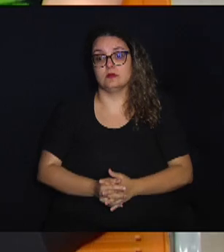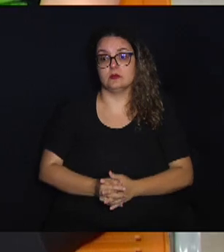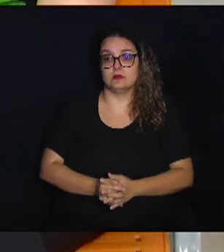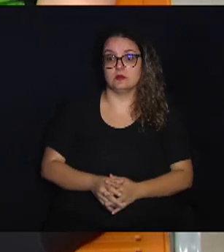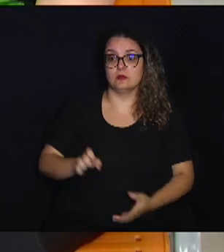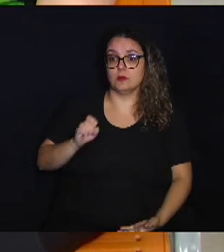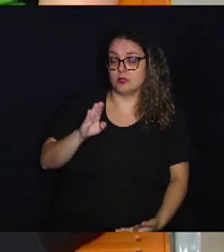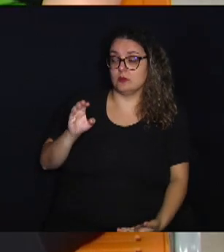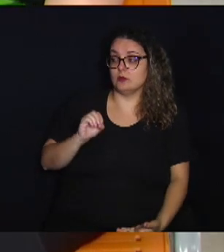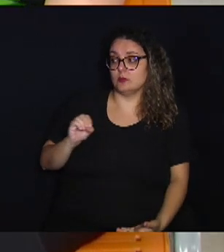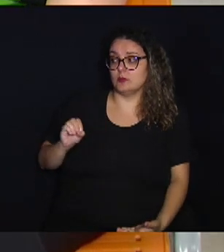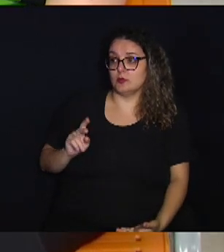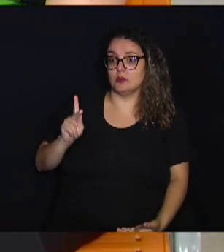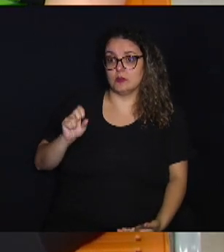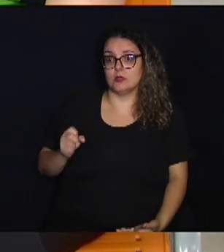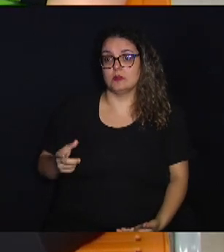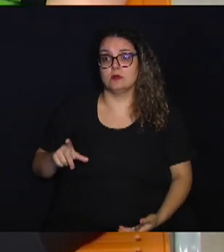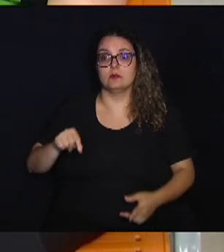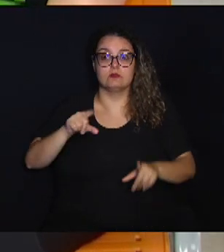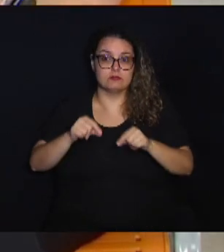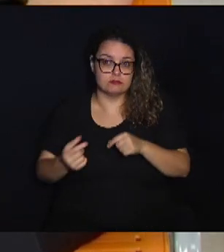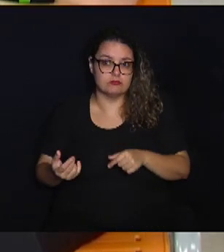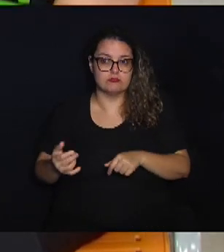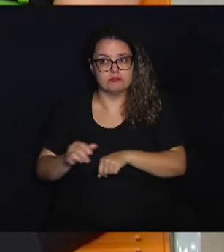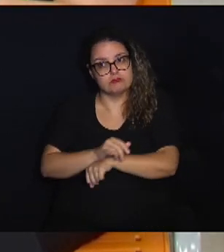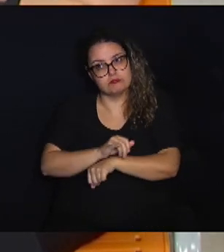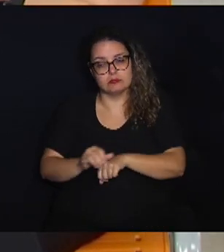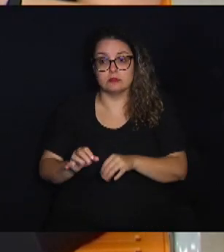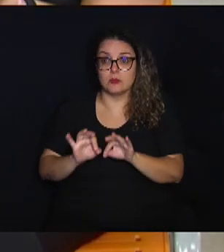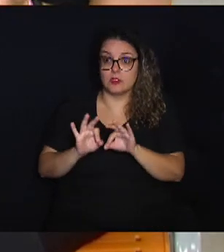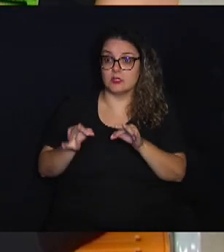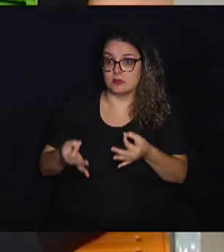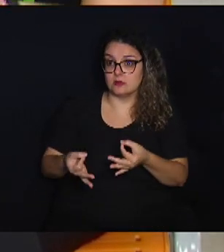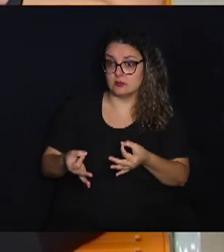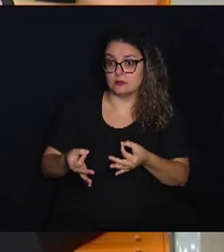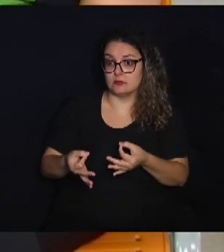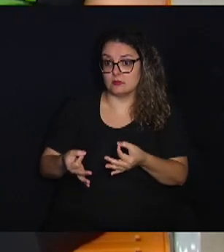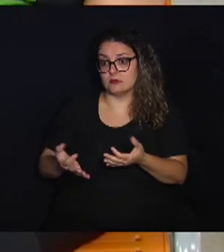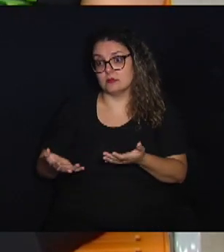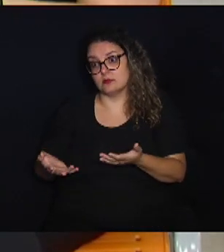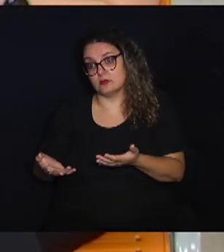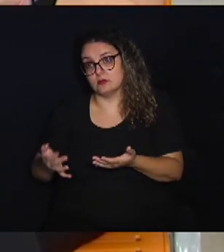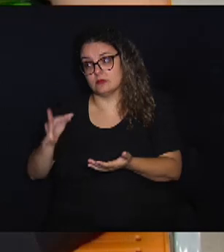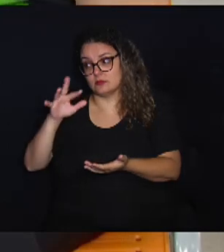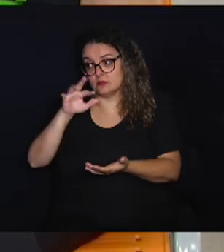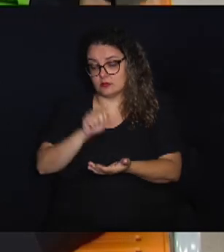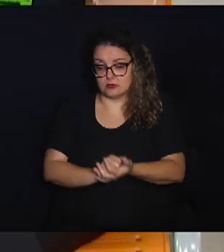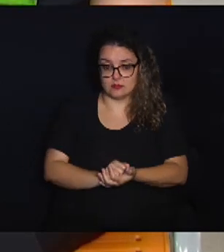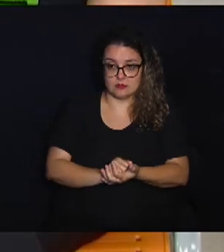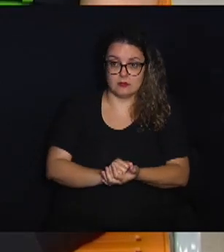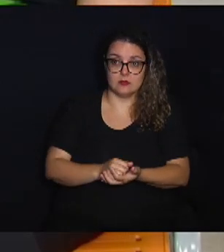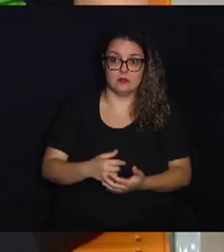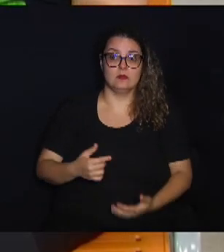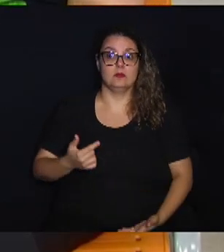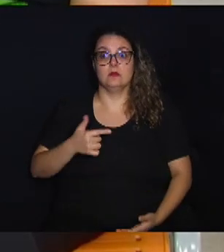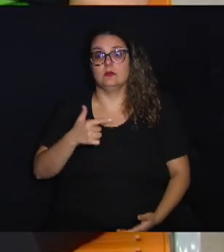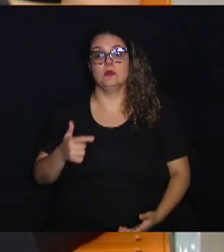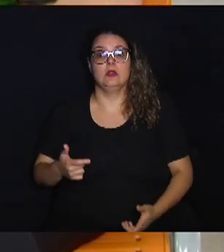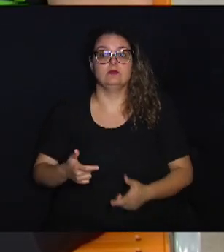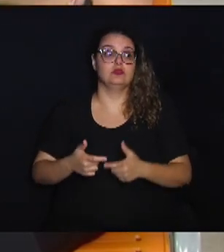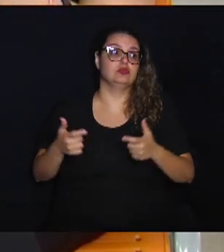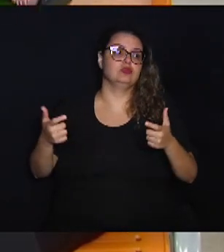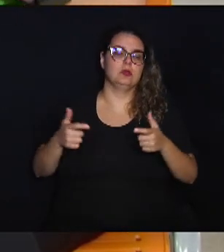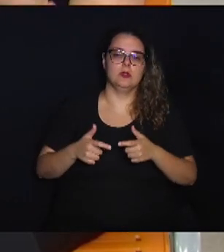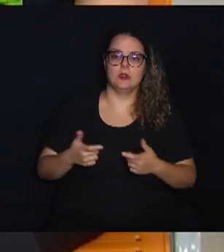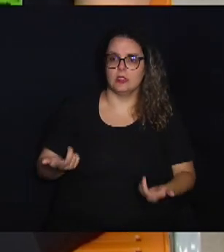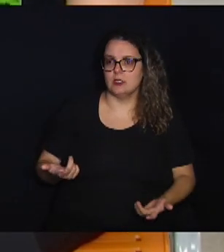eles vêm como essa alternativa, até porque ele também é muito simples, né? Você carrega do seu dispositivo, então ele não ocupa um volume grande